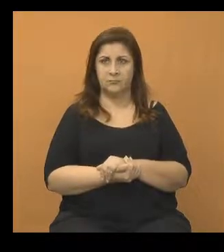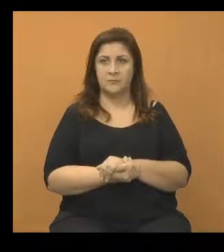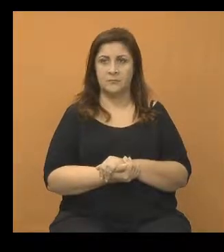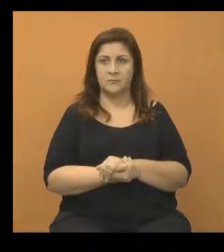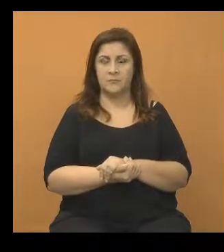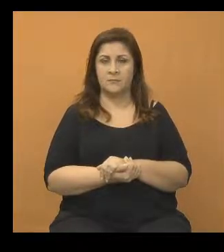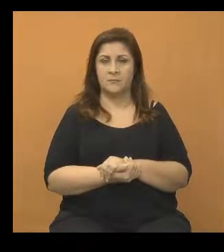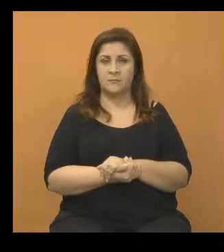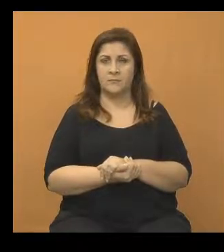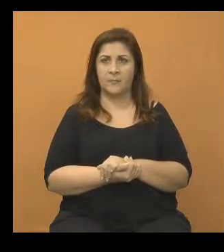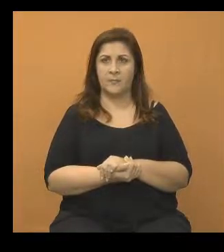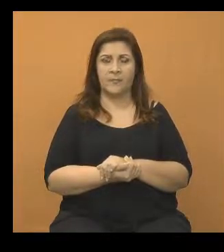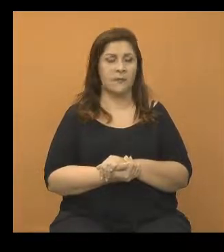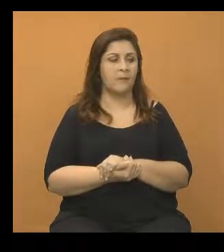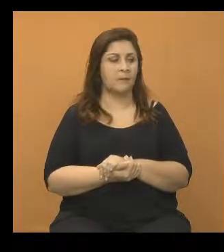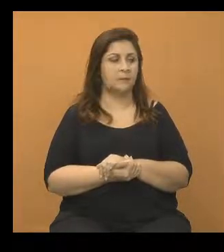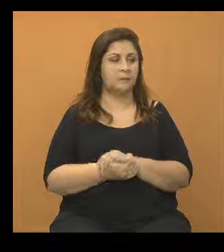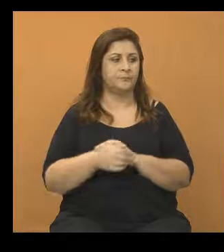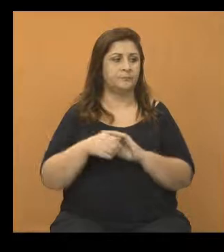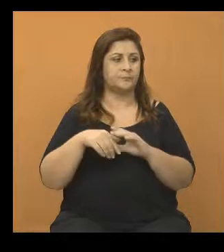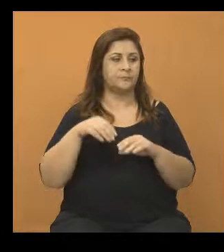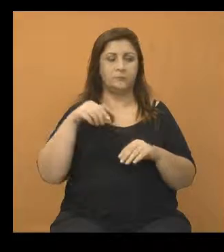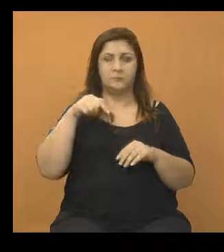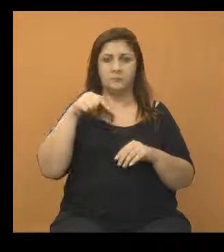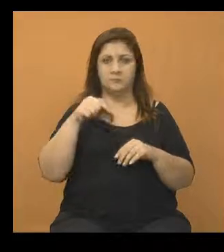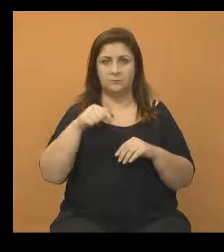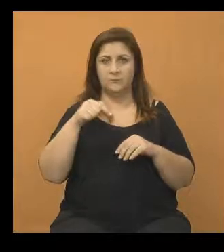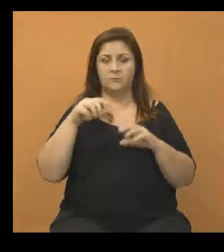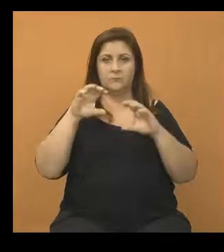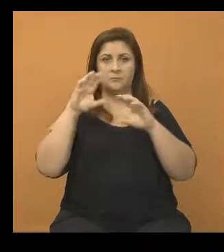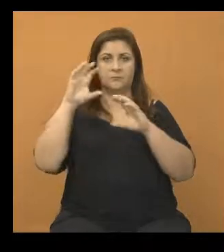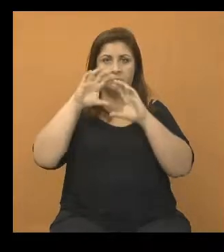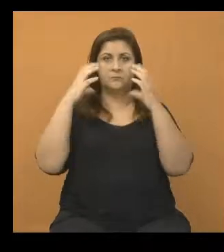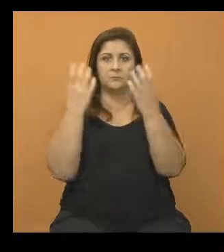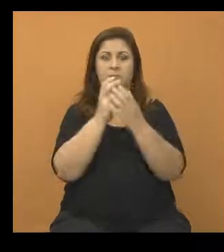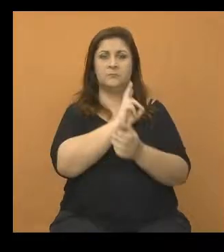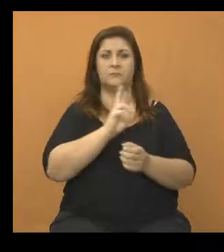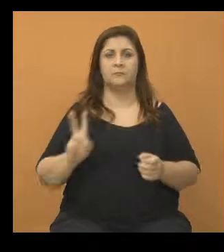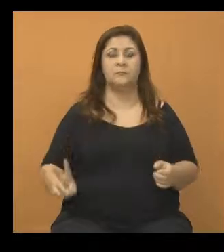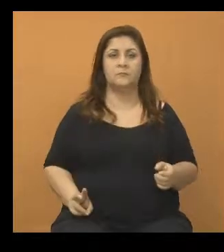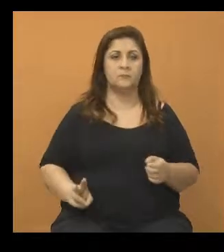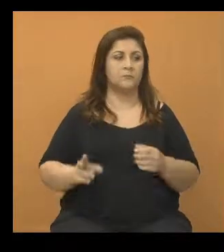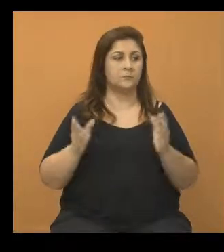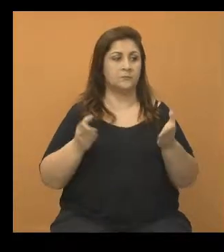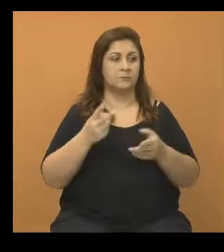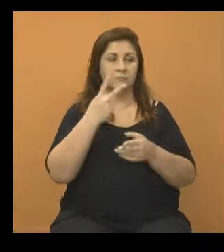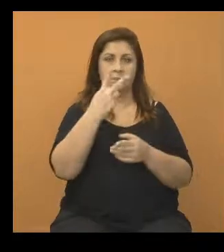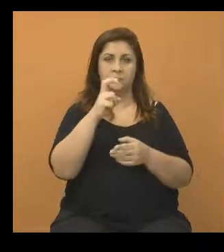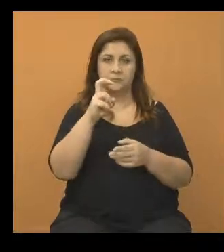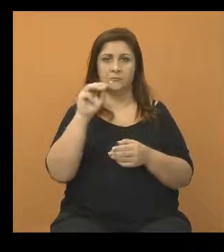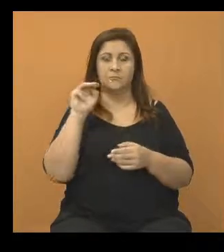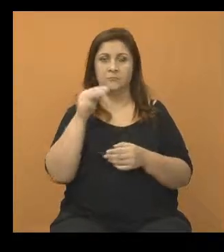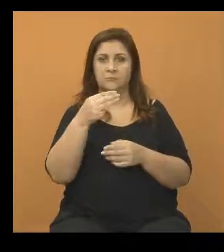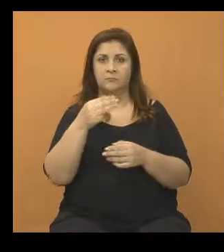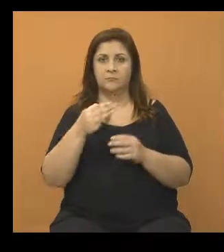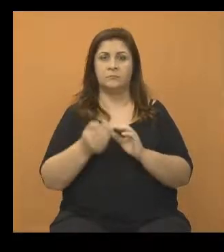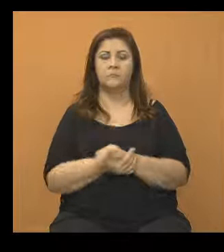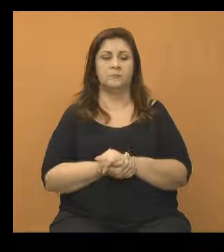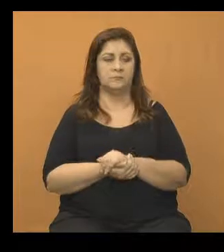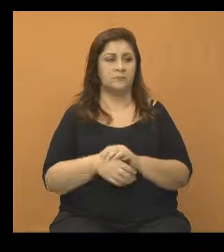Câmara, o orçamento de 2018 foi 24 milhões e passou para 25, e o